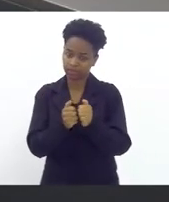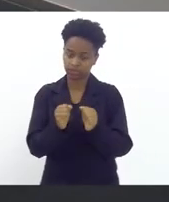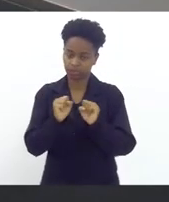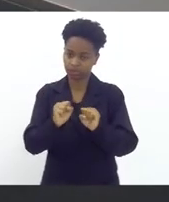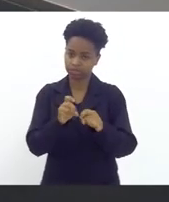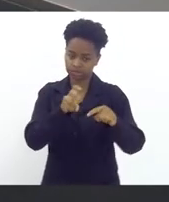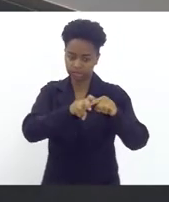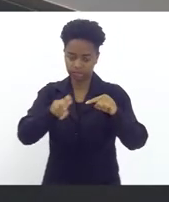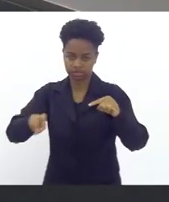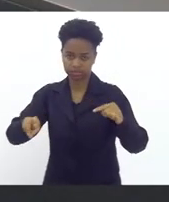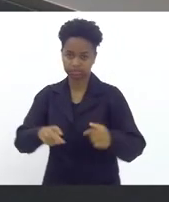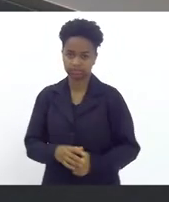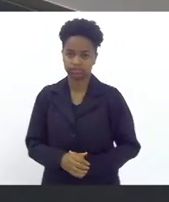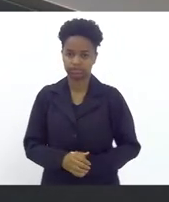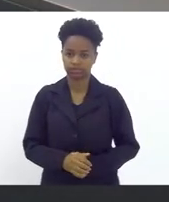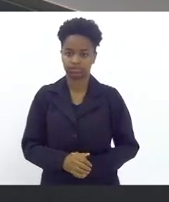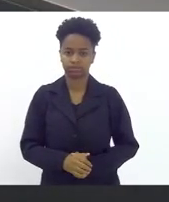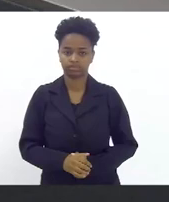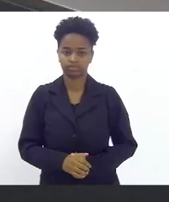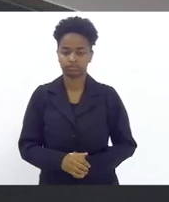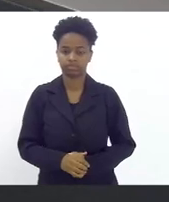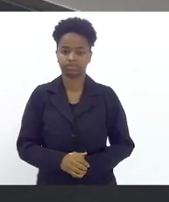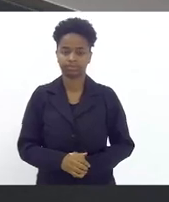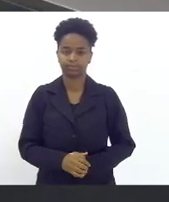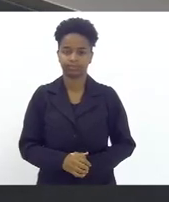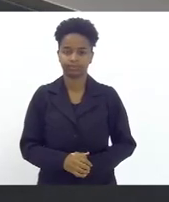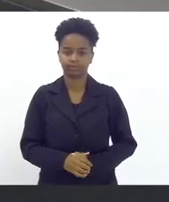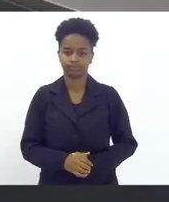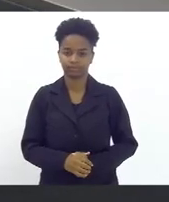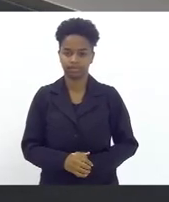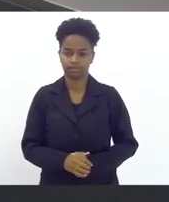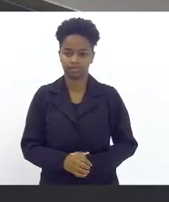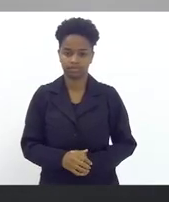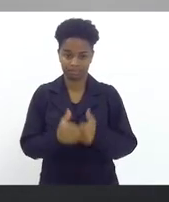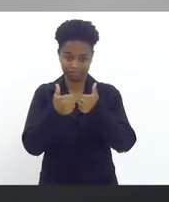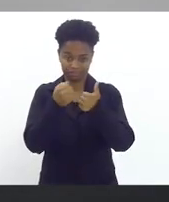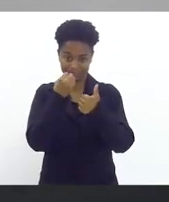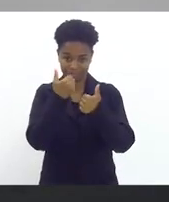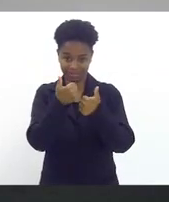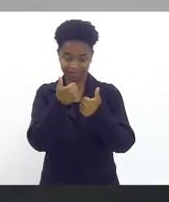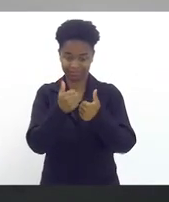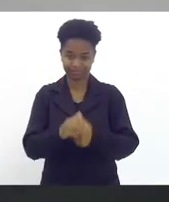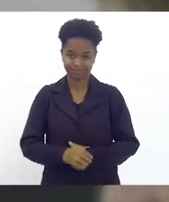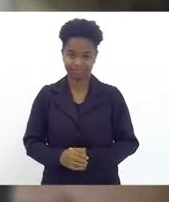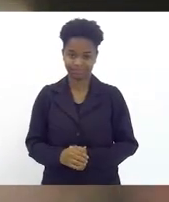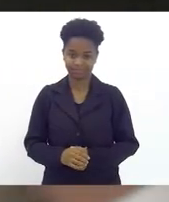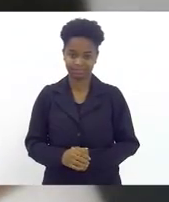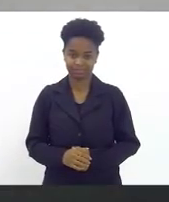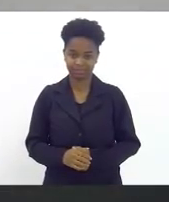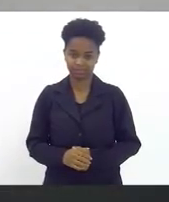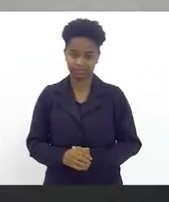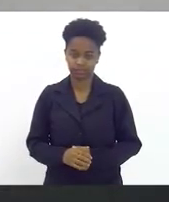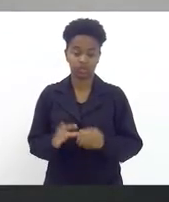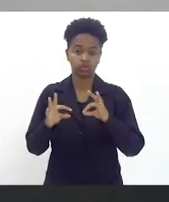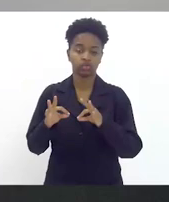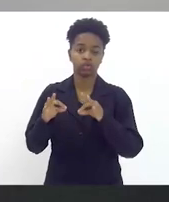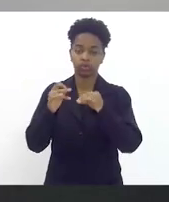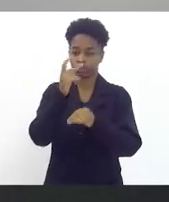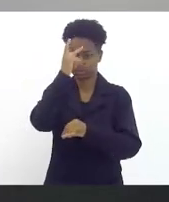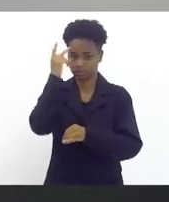ocupar essas bancadas aqui da frente tá bom isso vale para todos nós